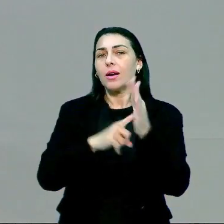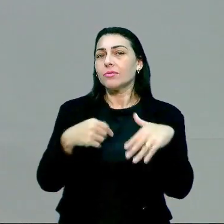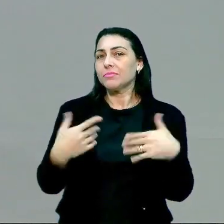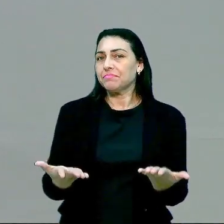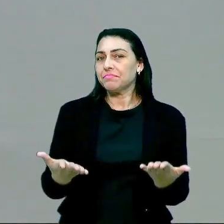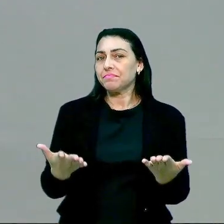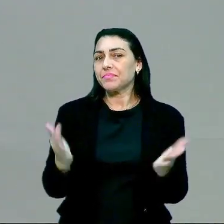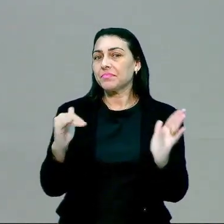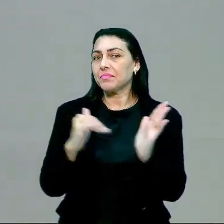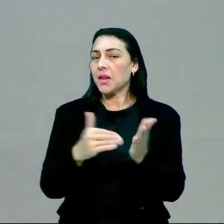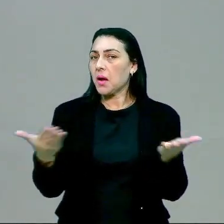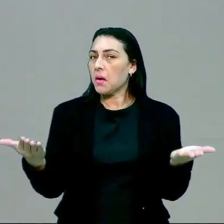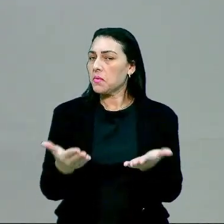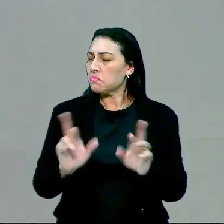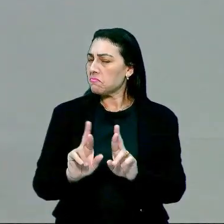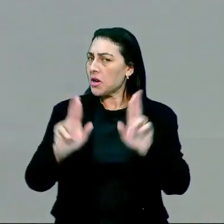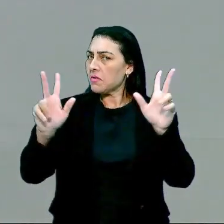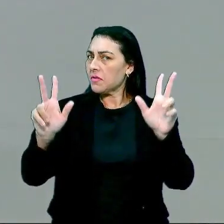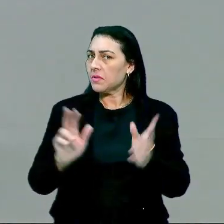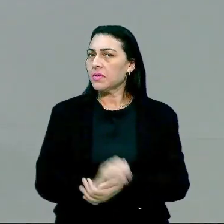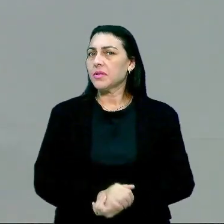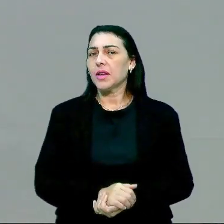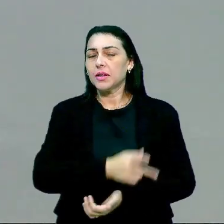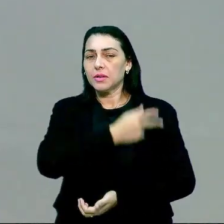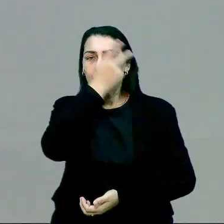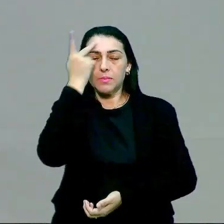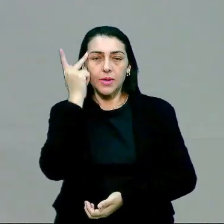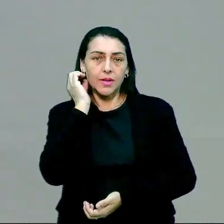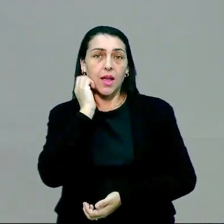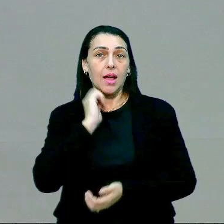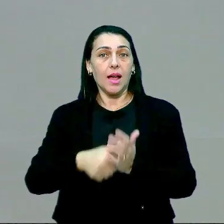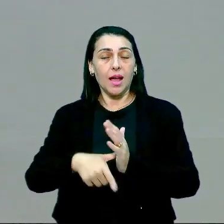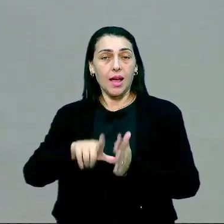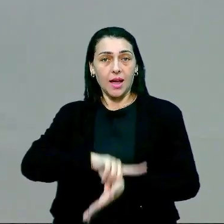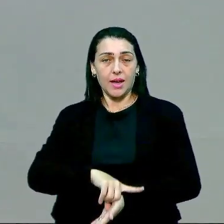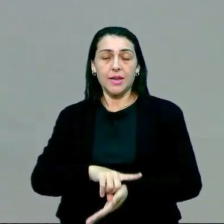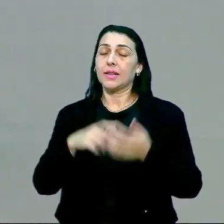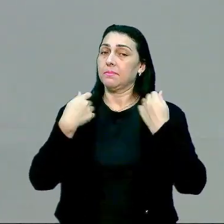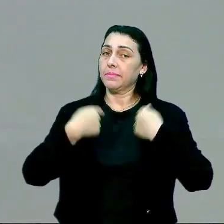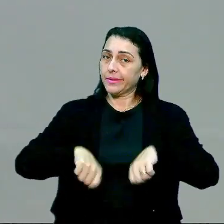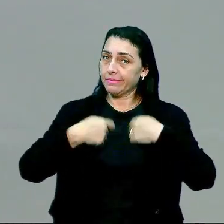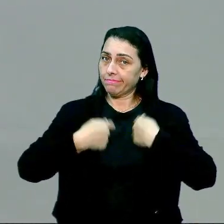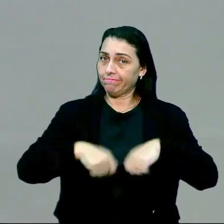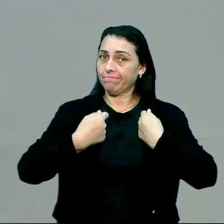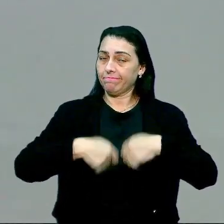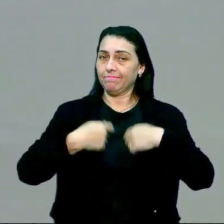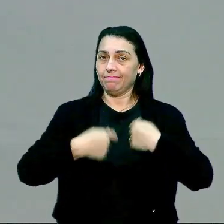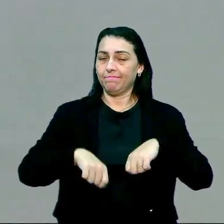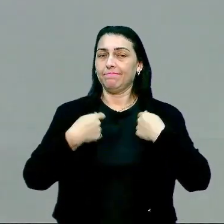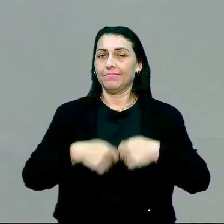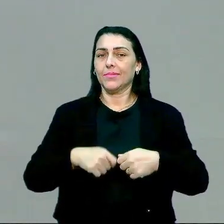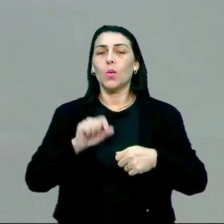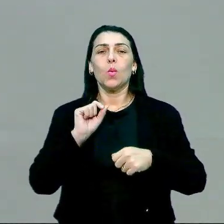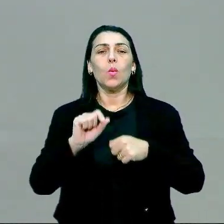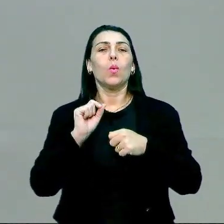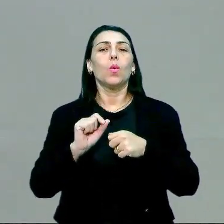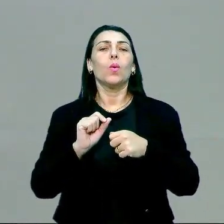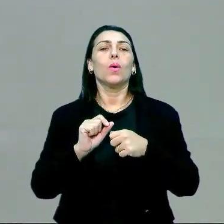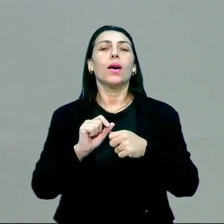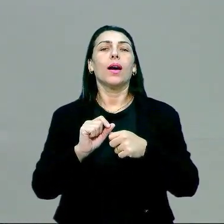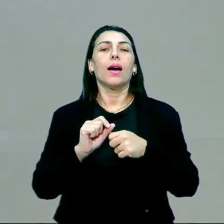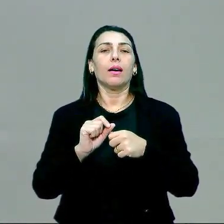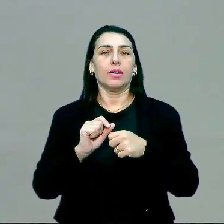seja, até hoje não é muito diferente. As pessoas, diante das suas necessidades, elas acabam recorrendo